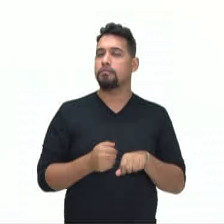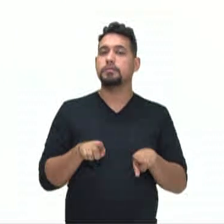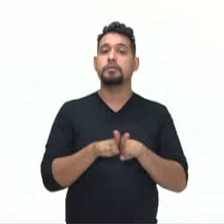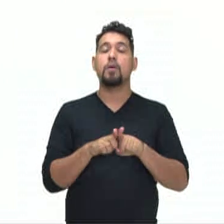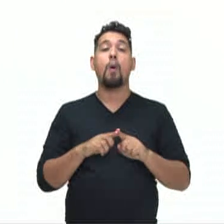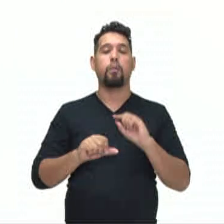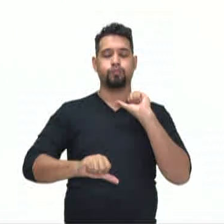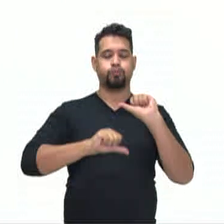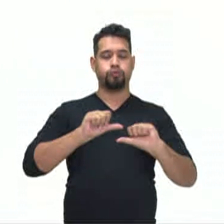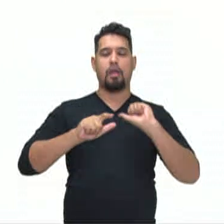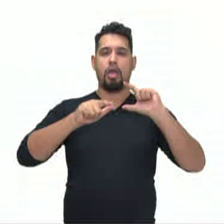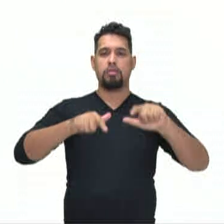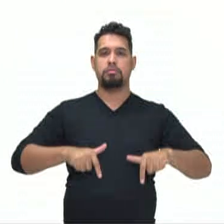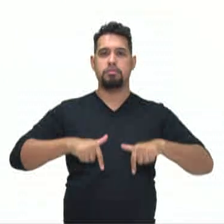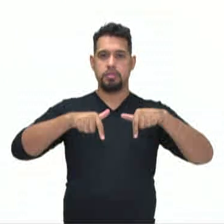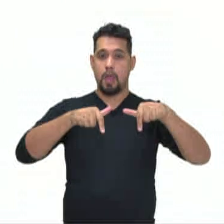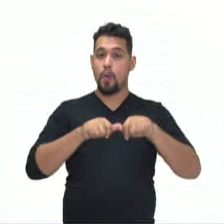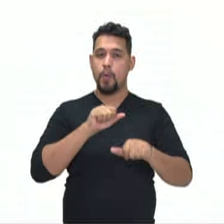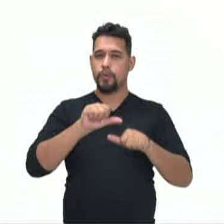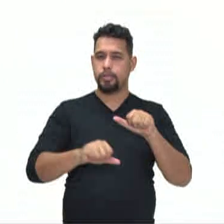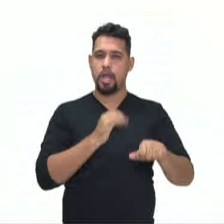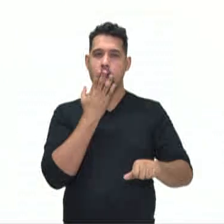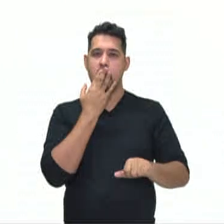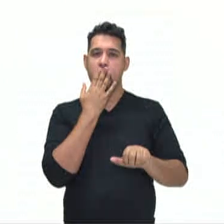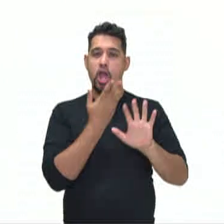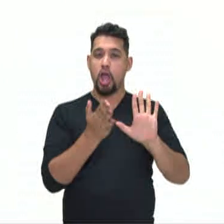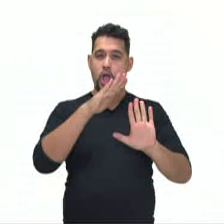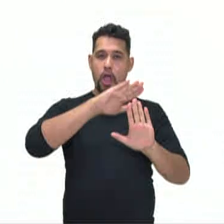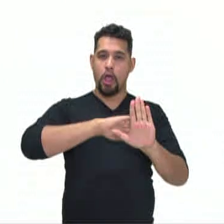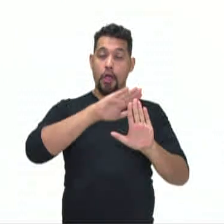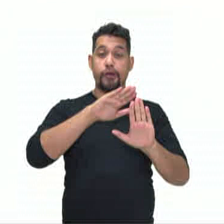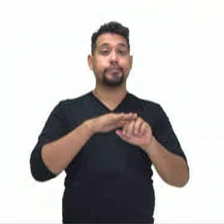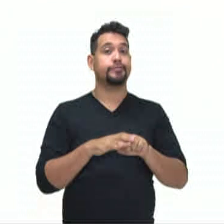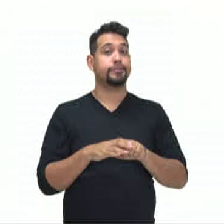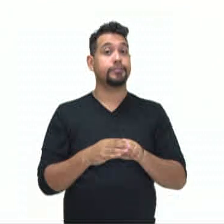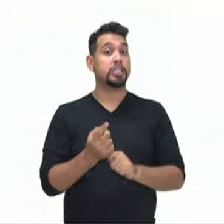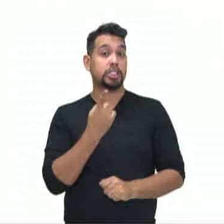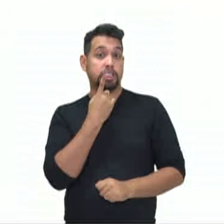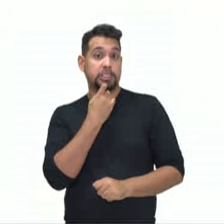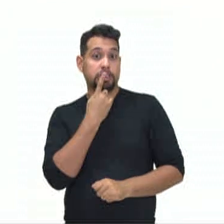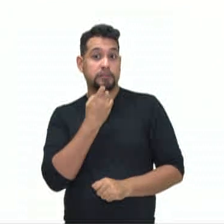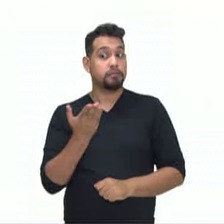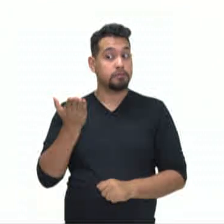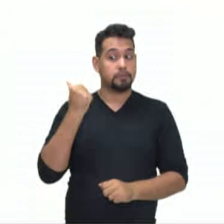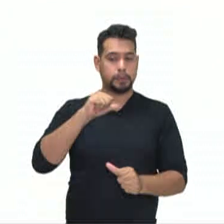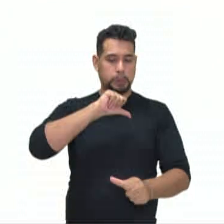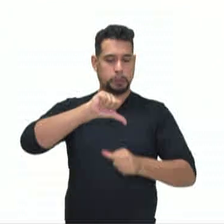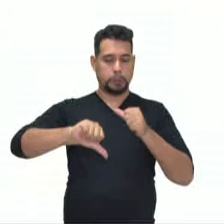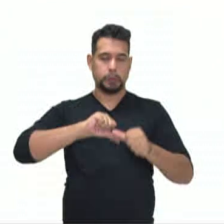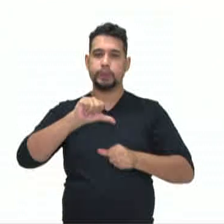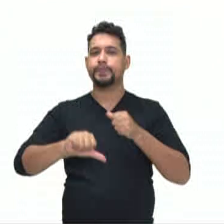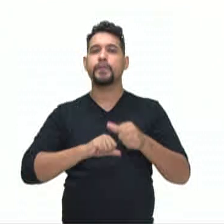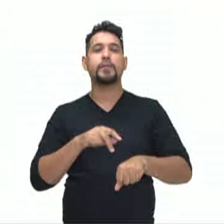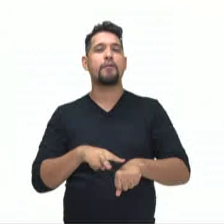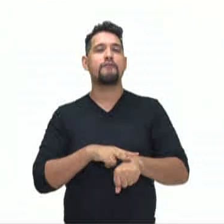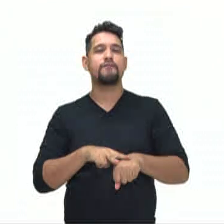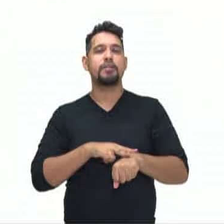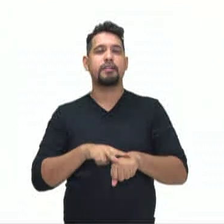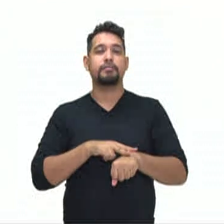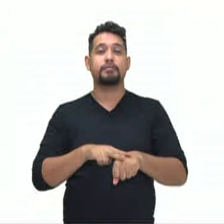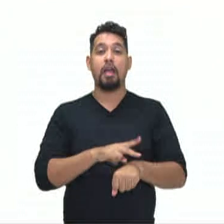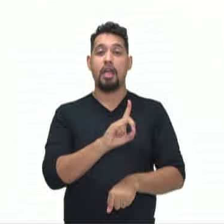ação mudando a cor da fachada e do logo, de vermelho para verde, de cerca de